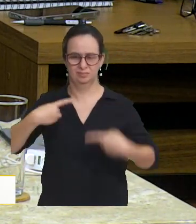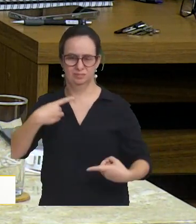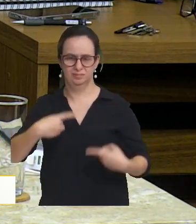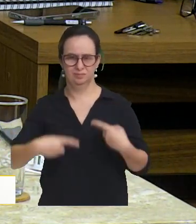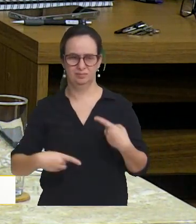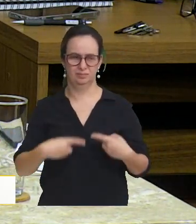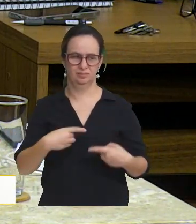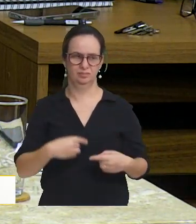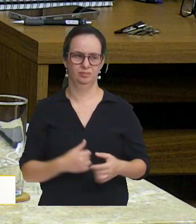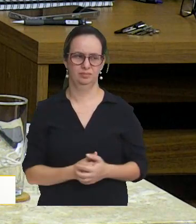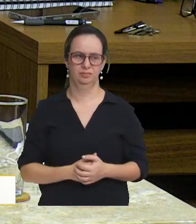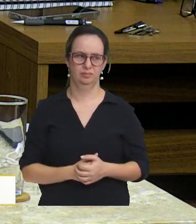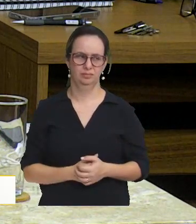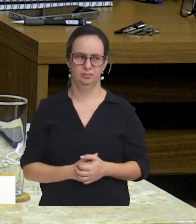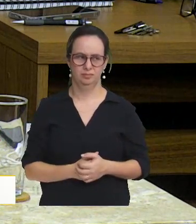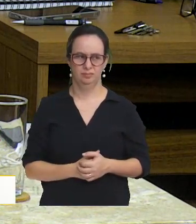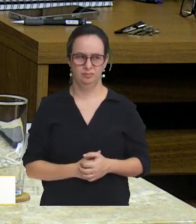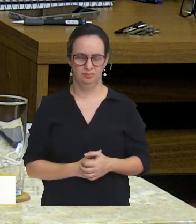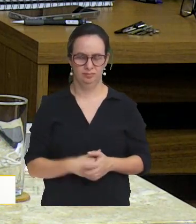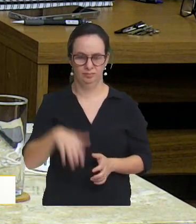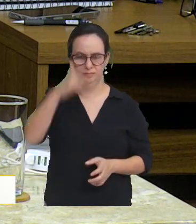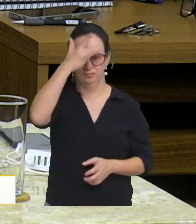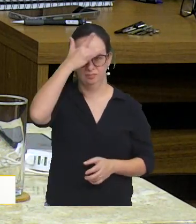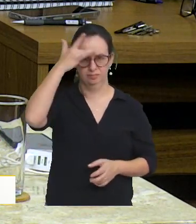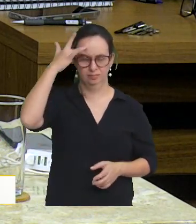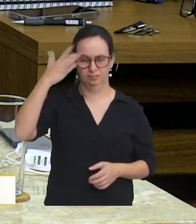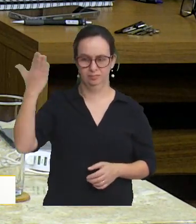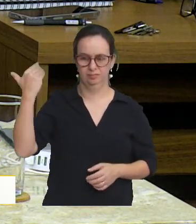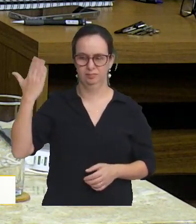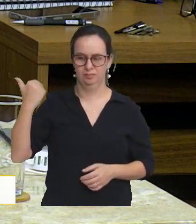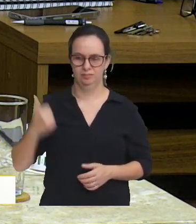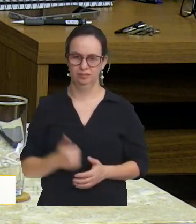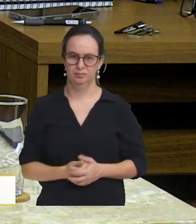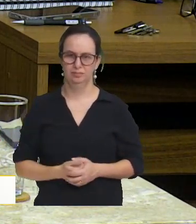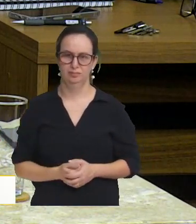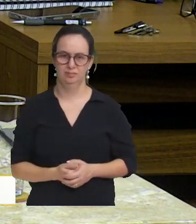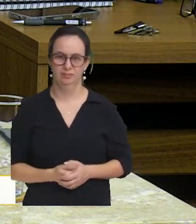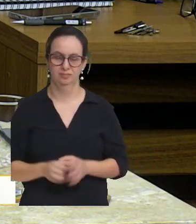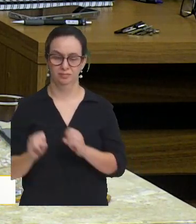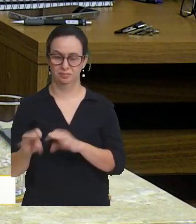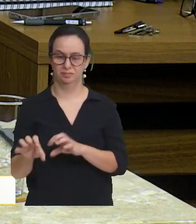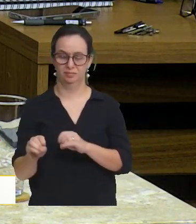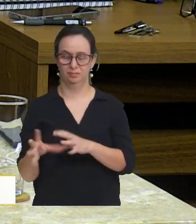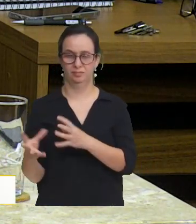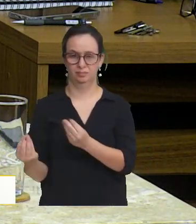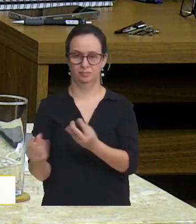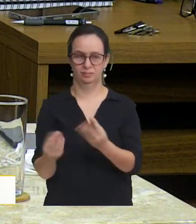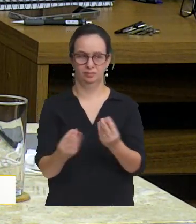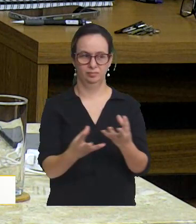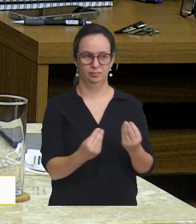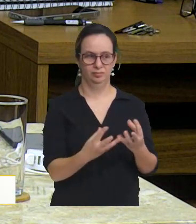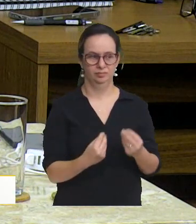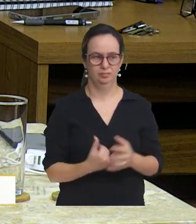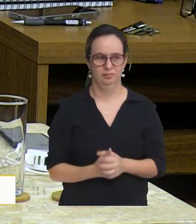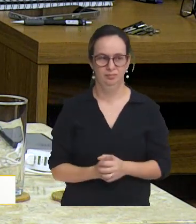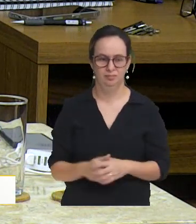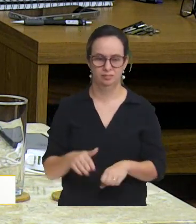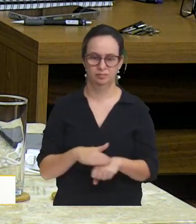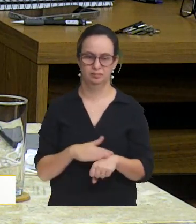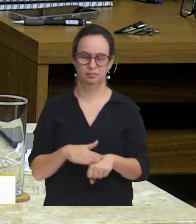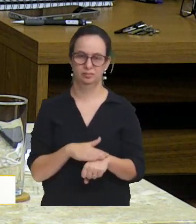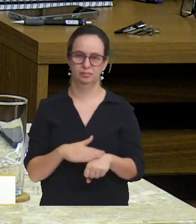uma pessoa que lá no começo me deu bastante orientação, né, bastante... Conversamos bastante, a gente